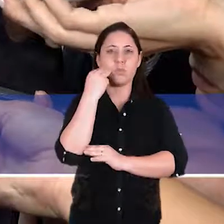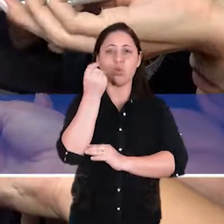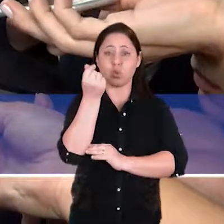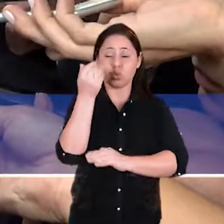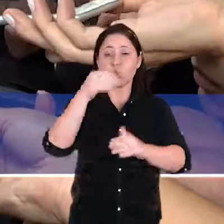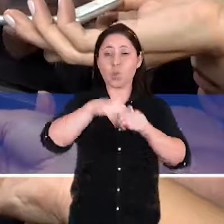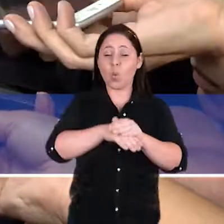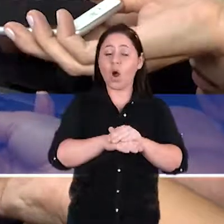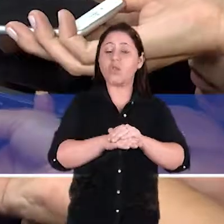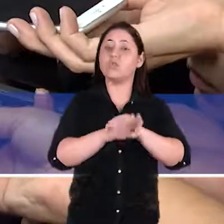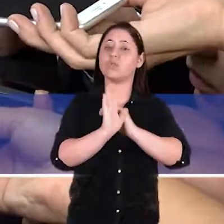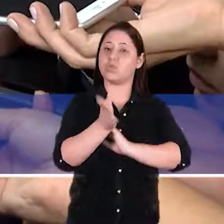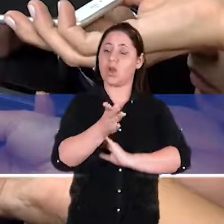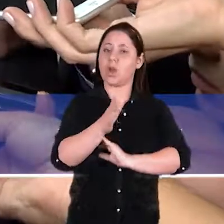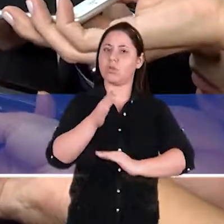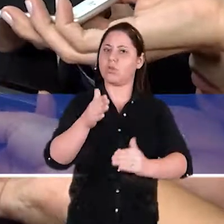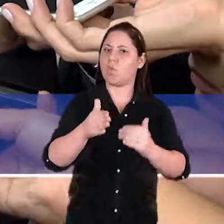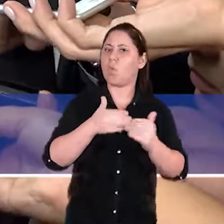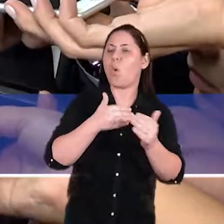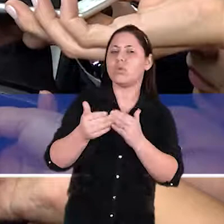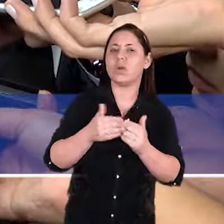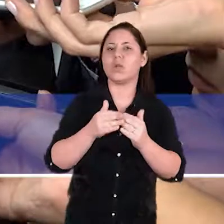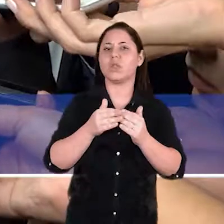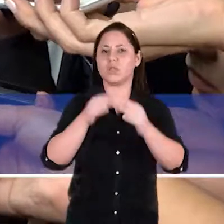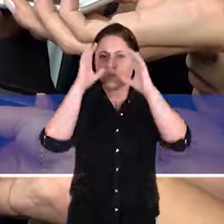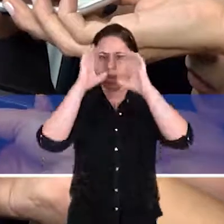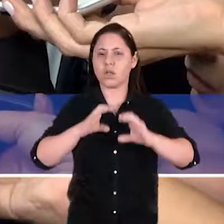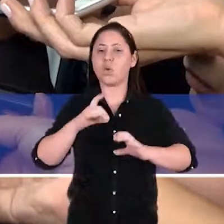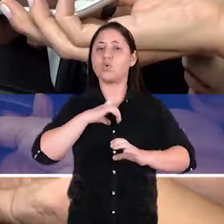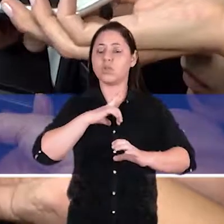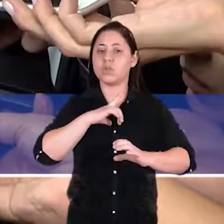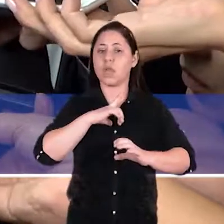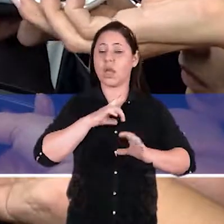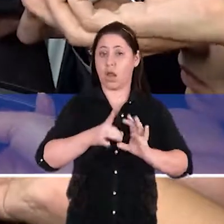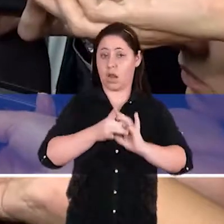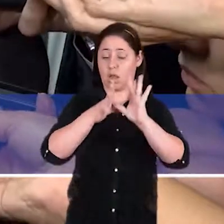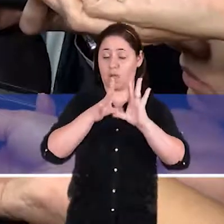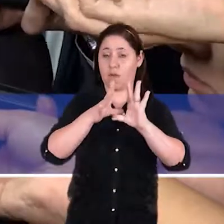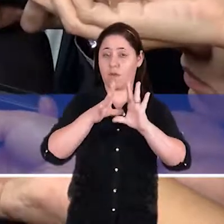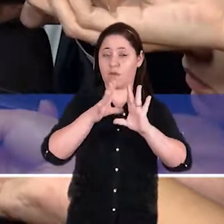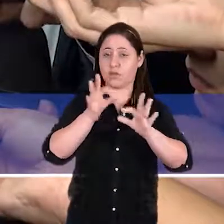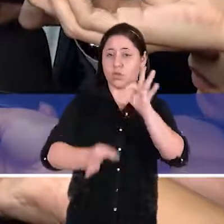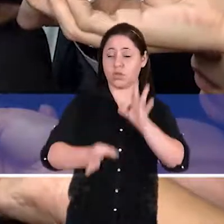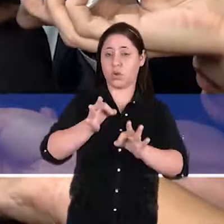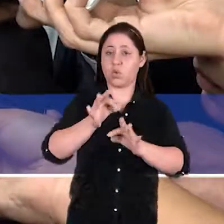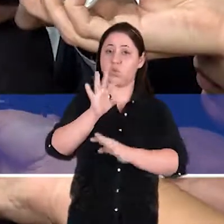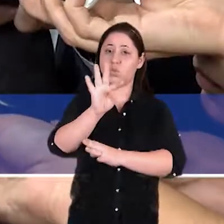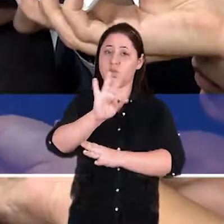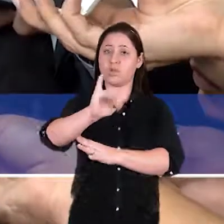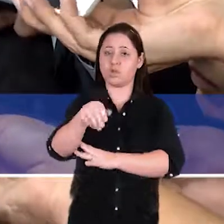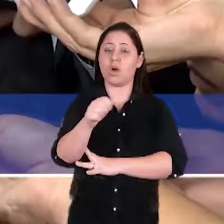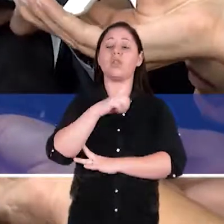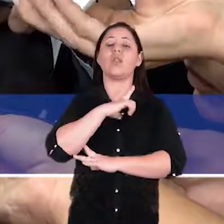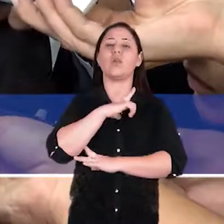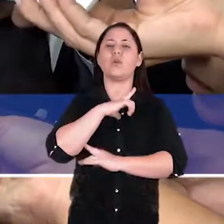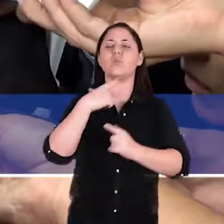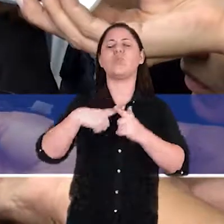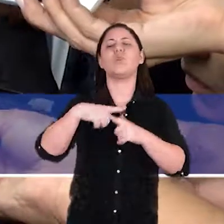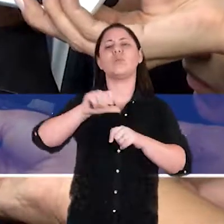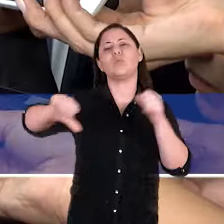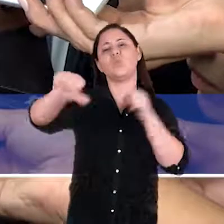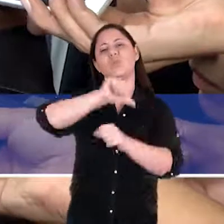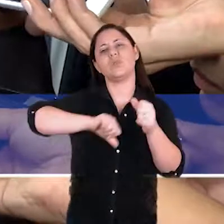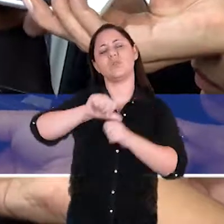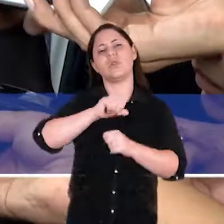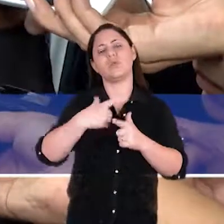460 milhões depositados no fundo, então qualquer cidadão que tem um alvará judicial, o TJ tem. Por que nós estamos mudando